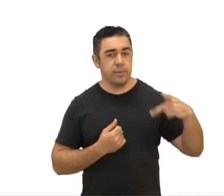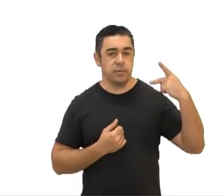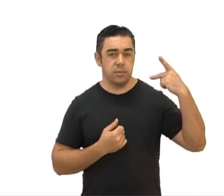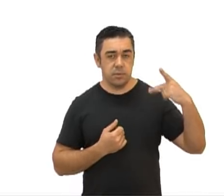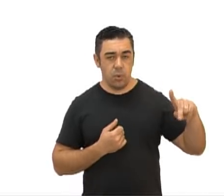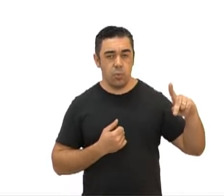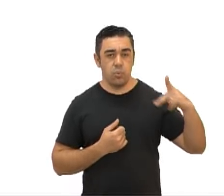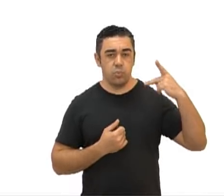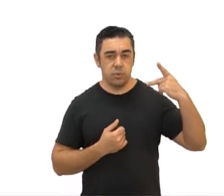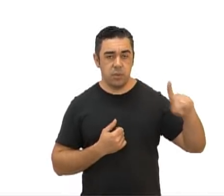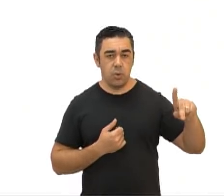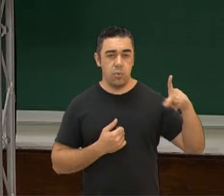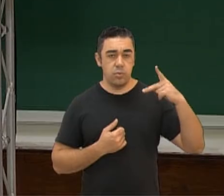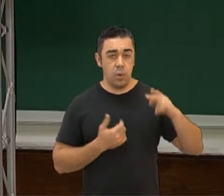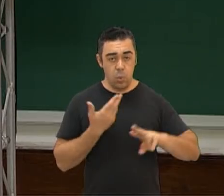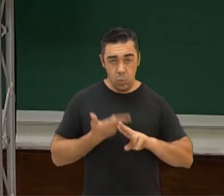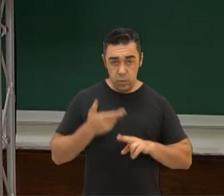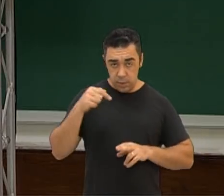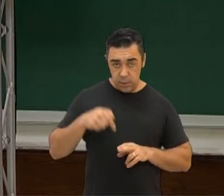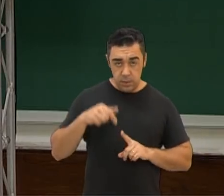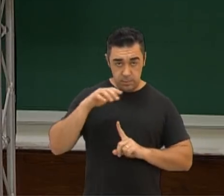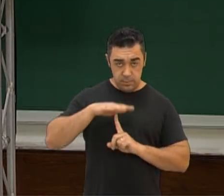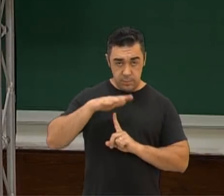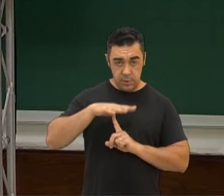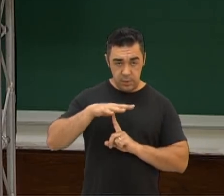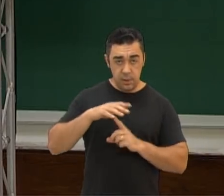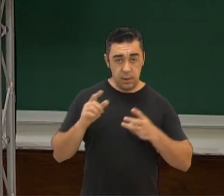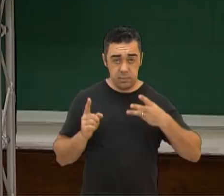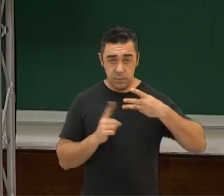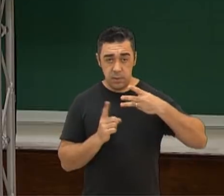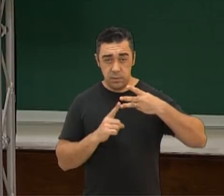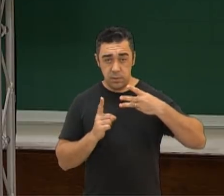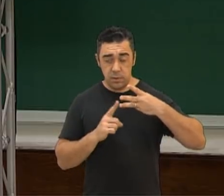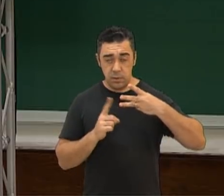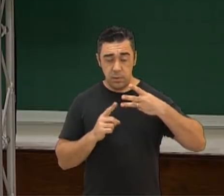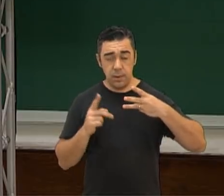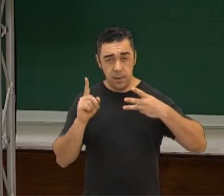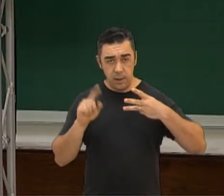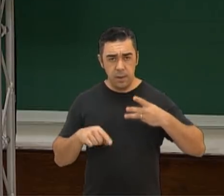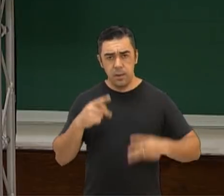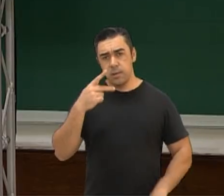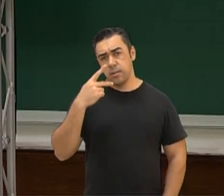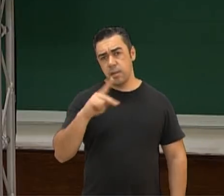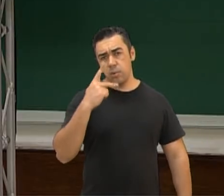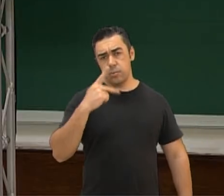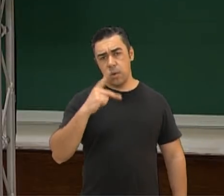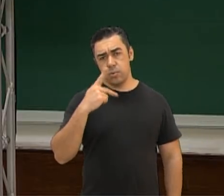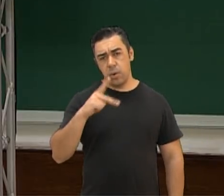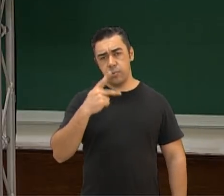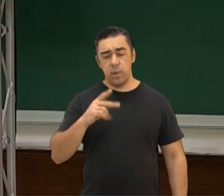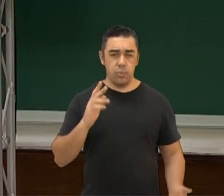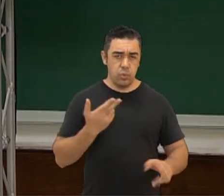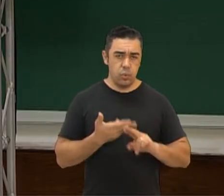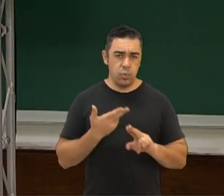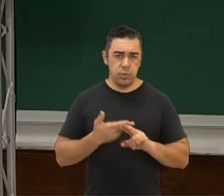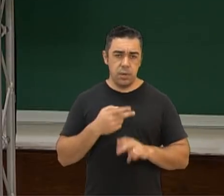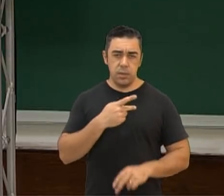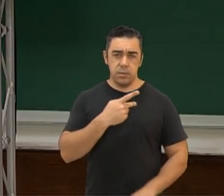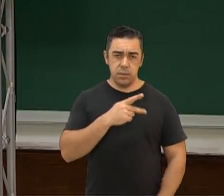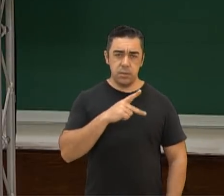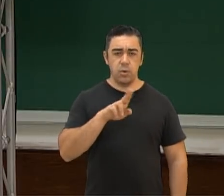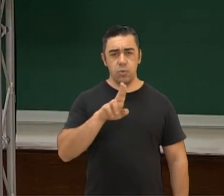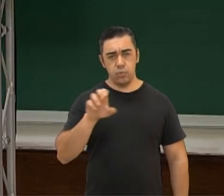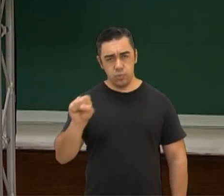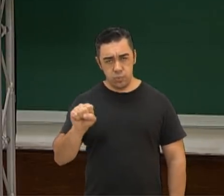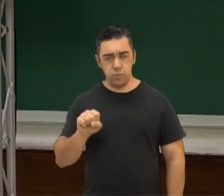A gente usa mais aqui no Paraná a terceira pessoa do singular, né? Se referindo a seu, suas, seus, suas para pronome